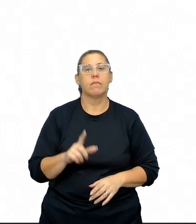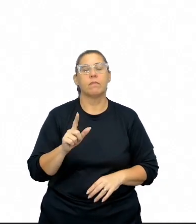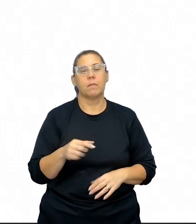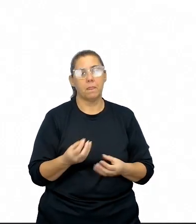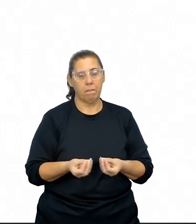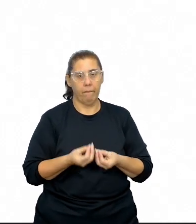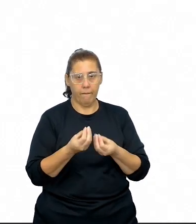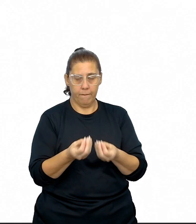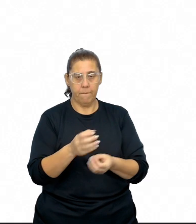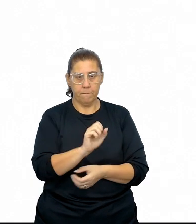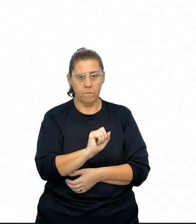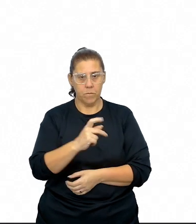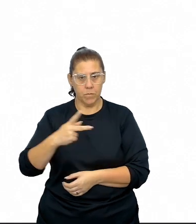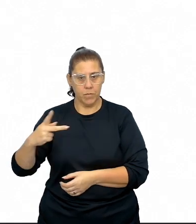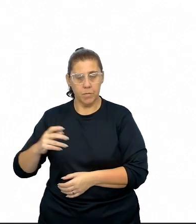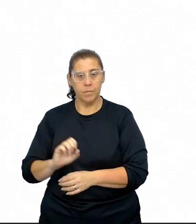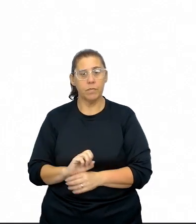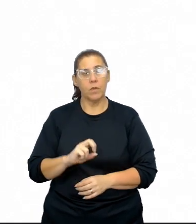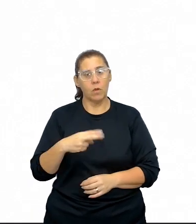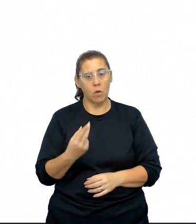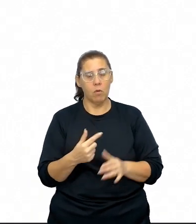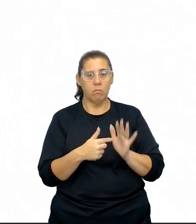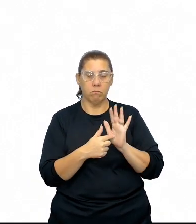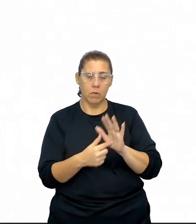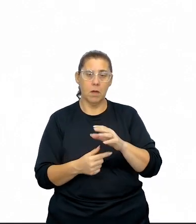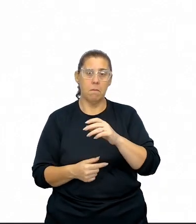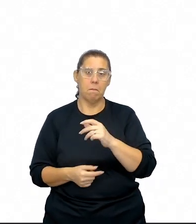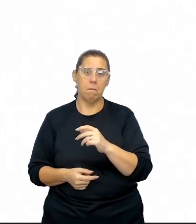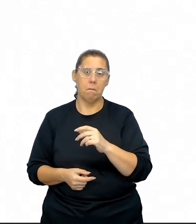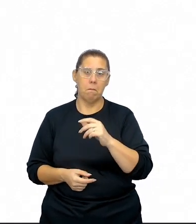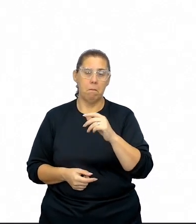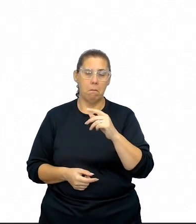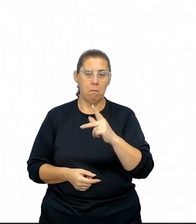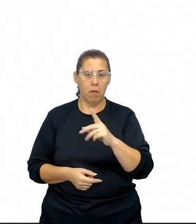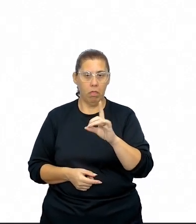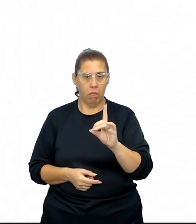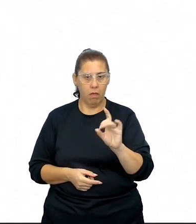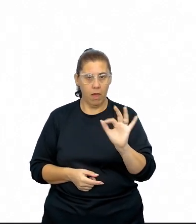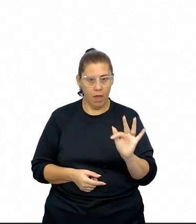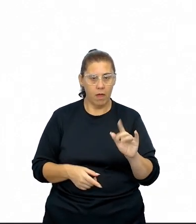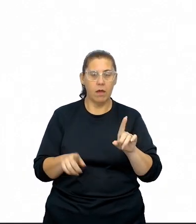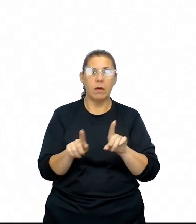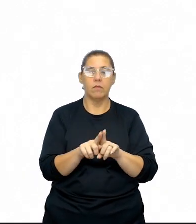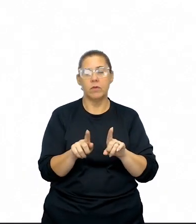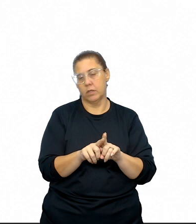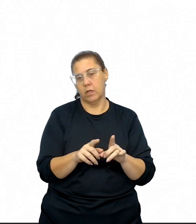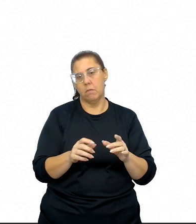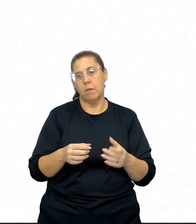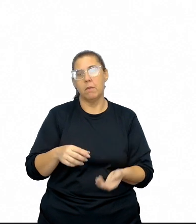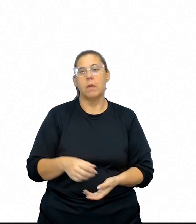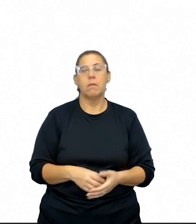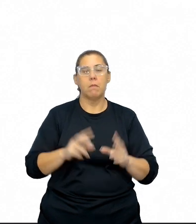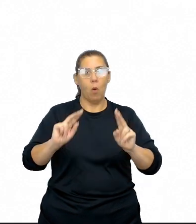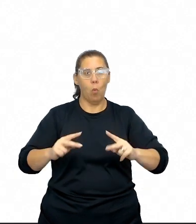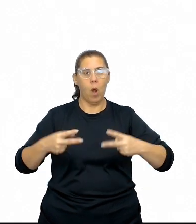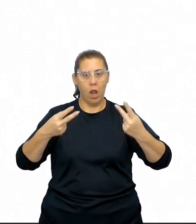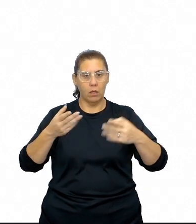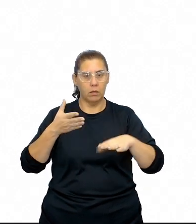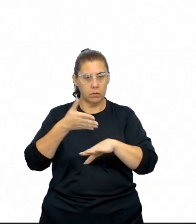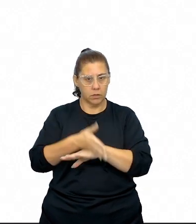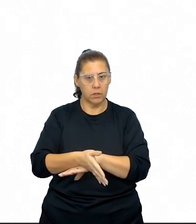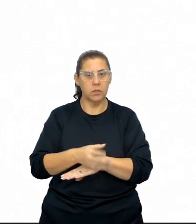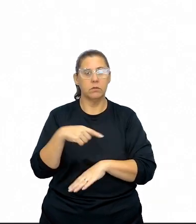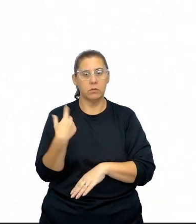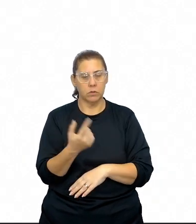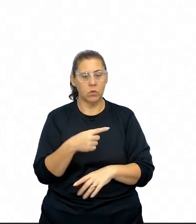pelo aplicativo, ou em formato de PDF, EPUB e também por links de acesso. Assim, nós estaremos cumprindo com